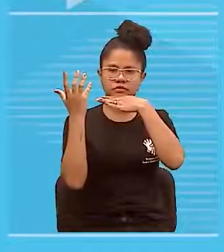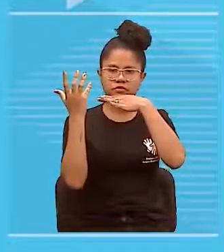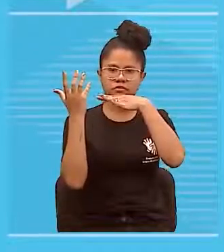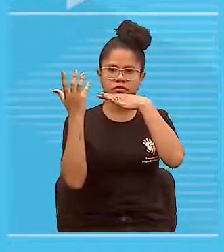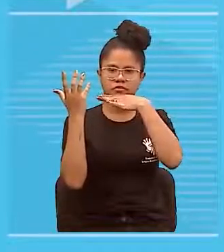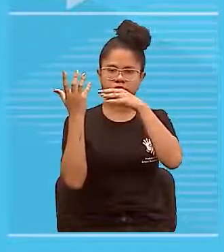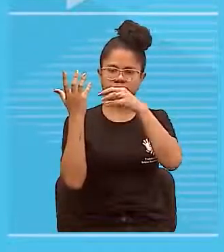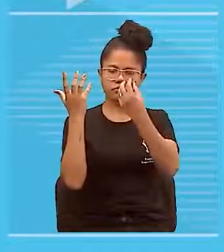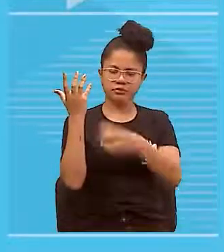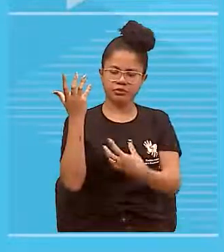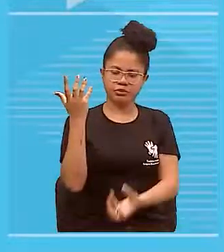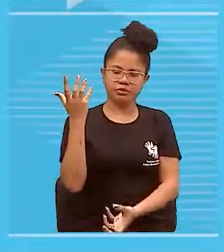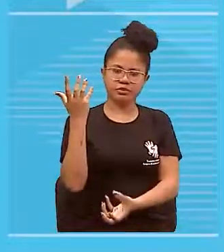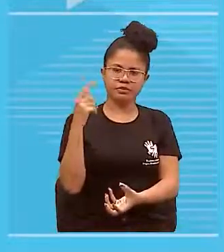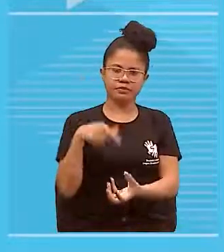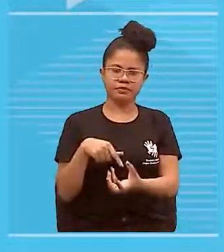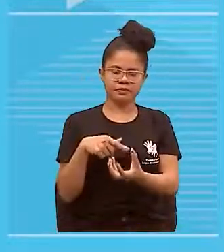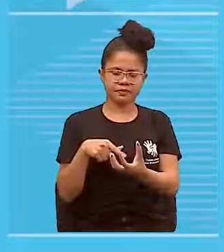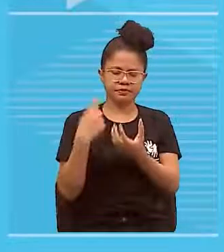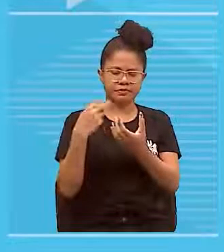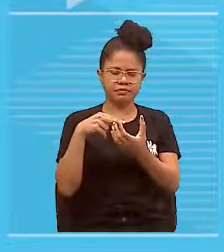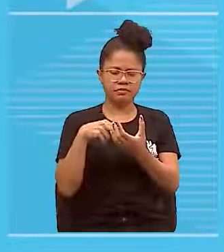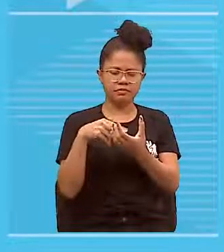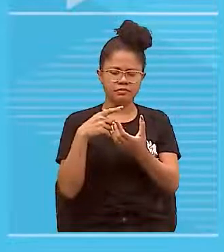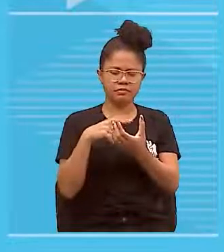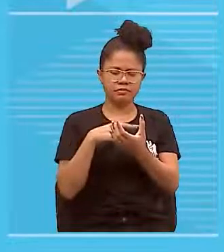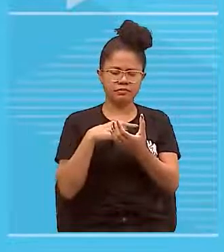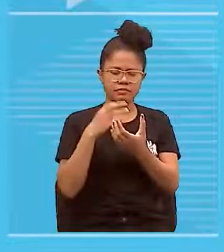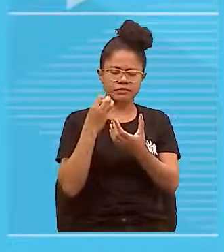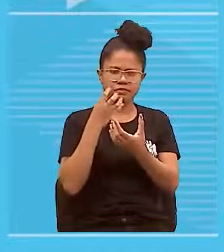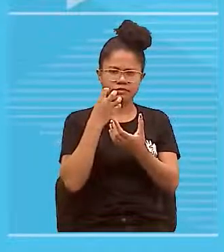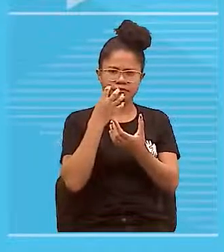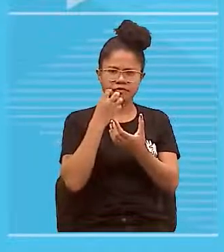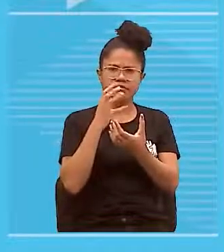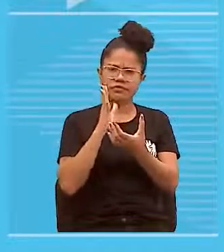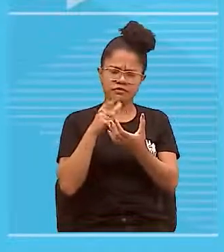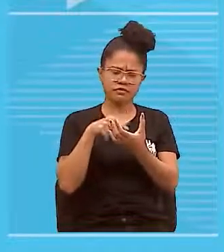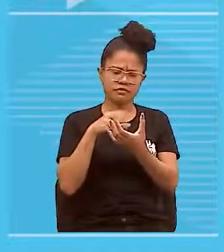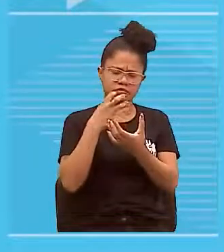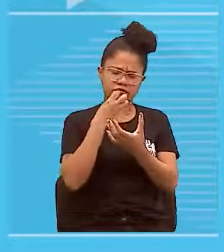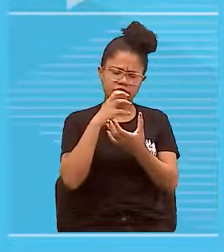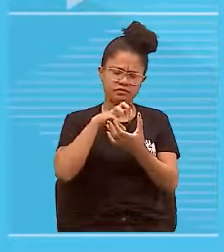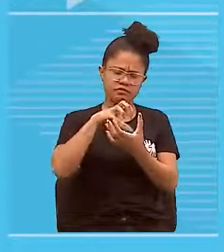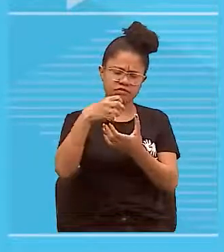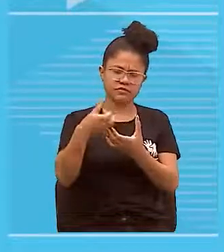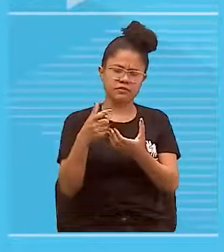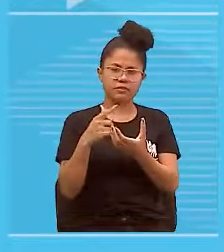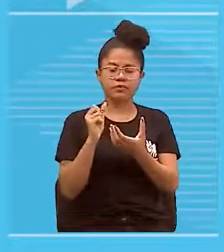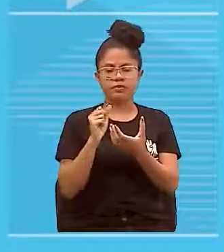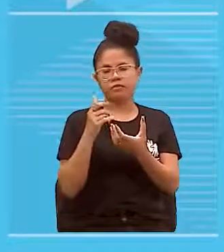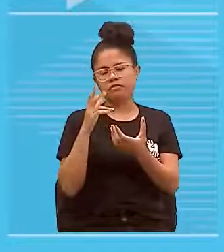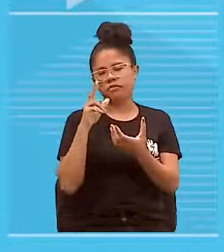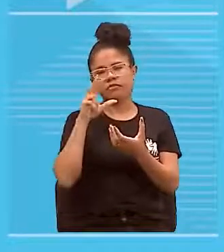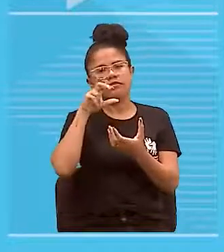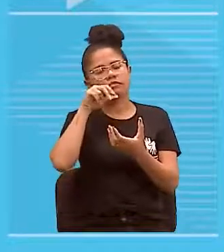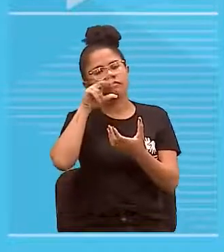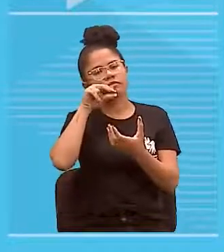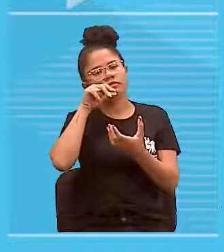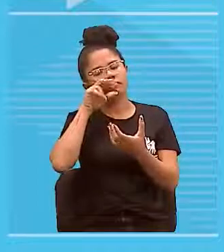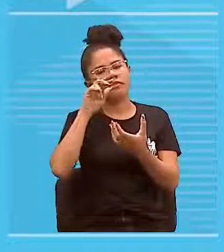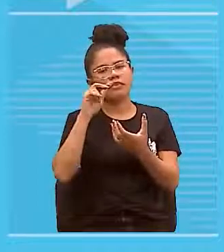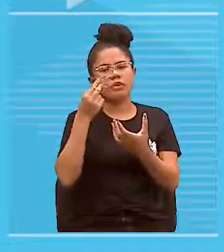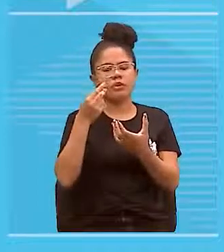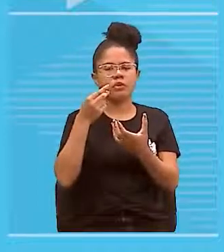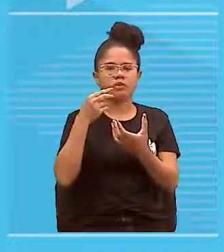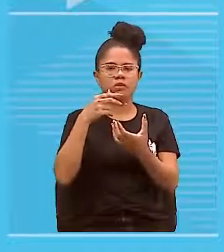morcego. Pode ter sido algumas espécies de aves, de pássaros. insetos, você vai ver as larvinhas